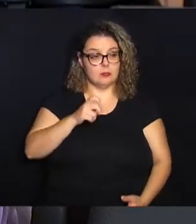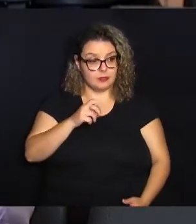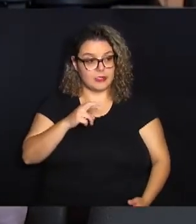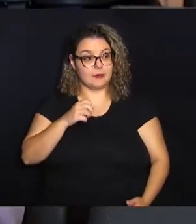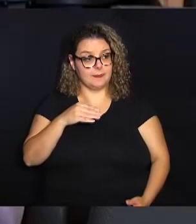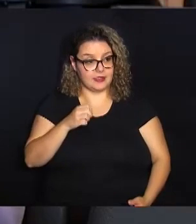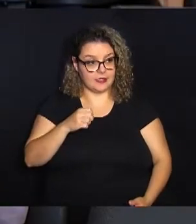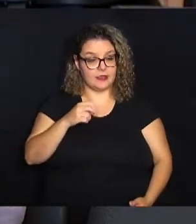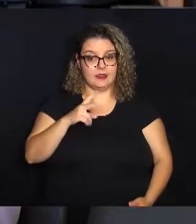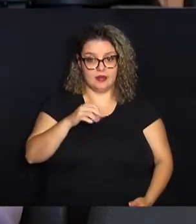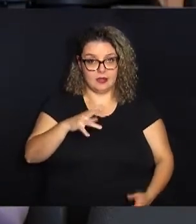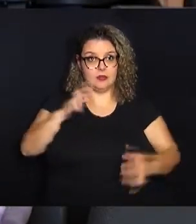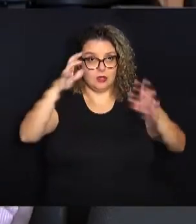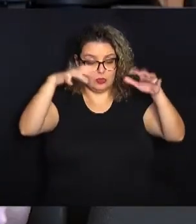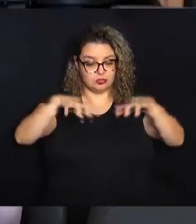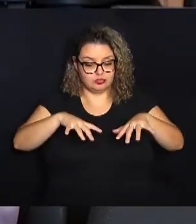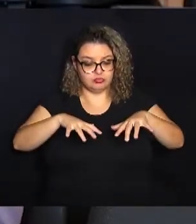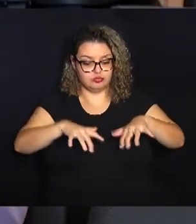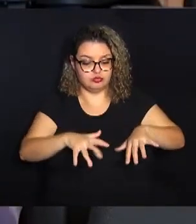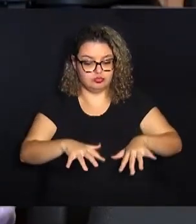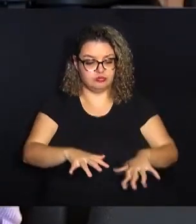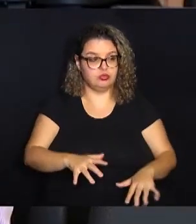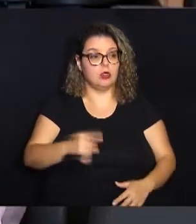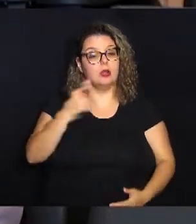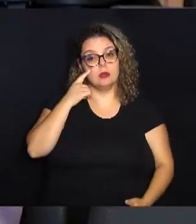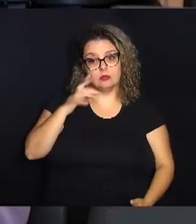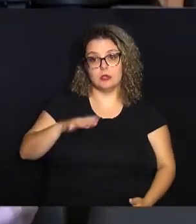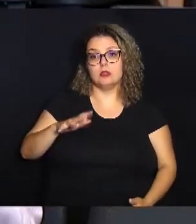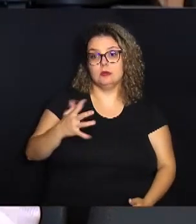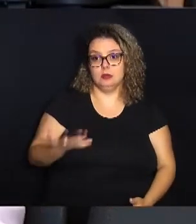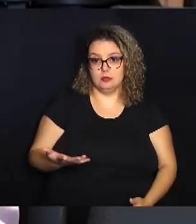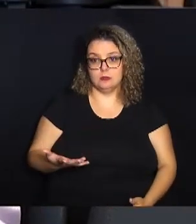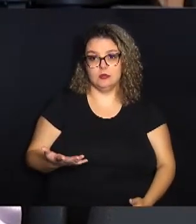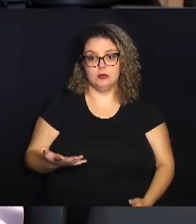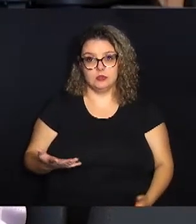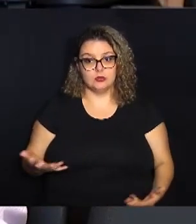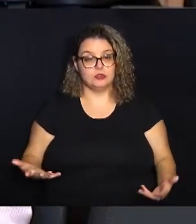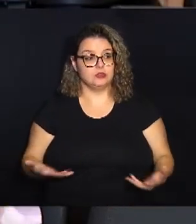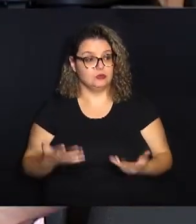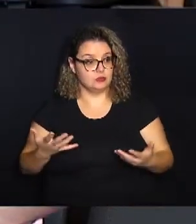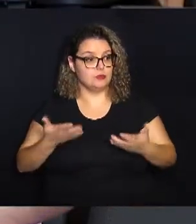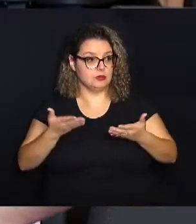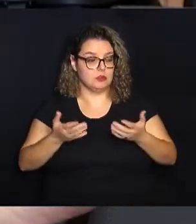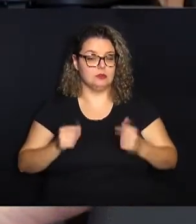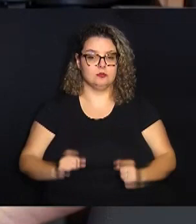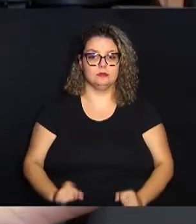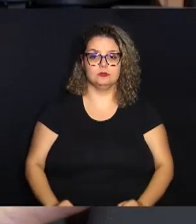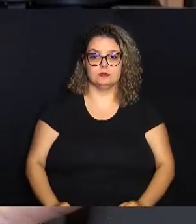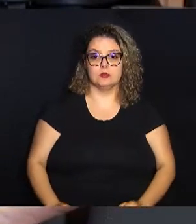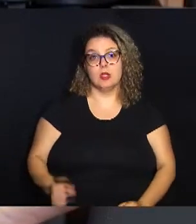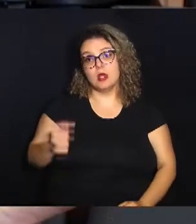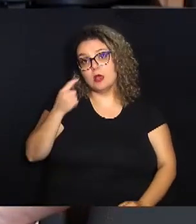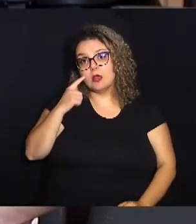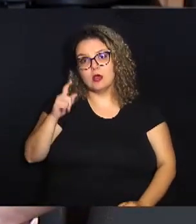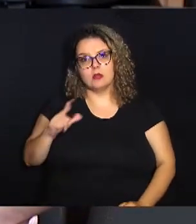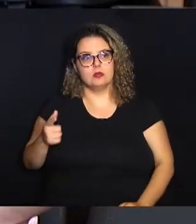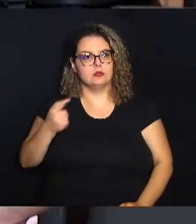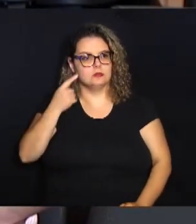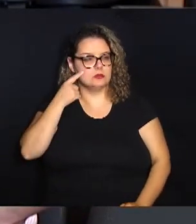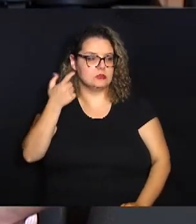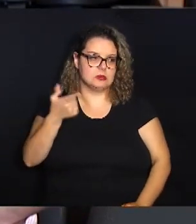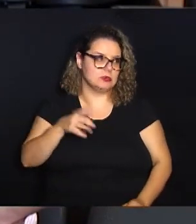permeáveis? Enfim, é necessário a ideia de nós provocarmos isso. E é evidente que esse